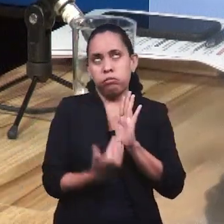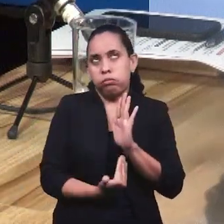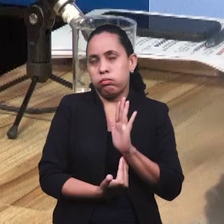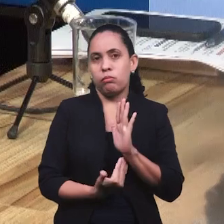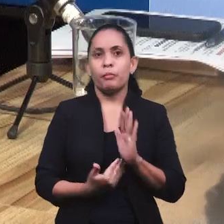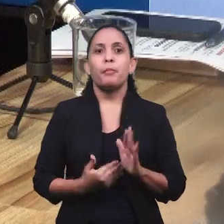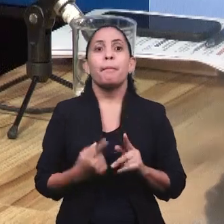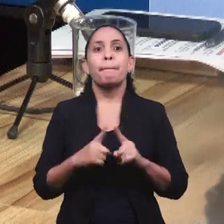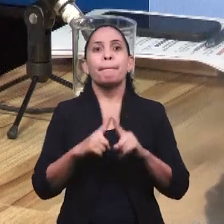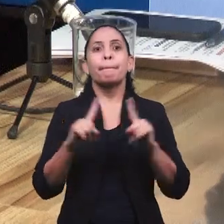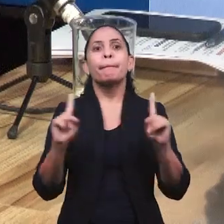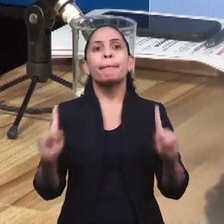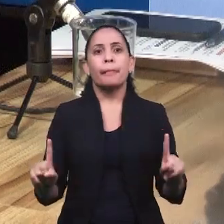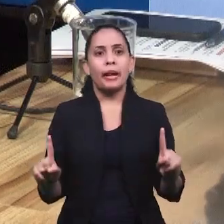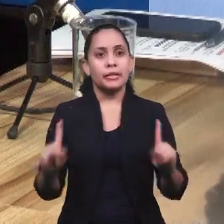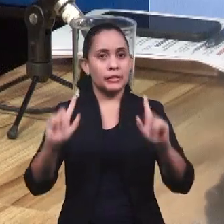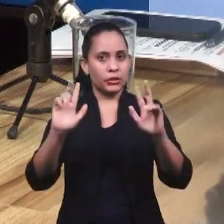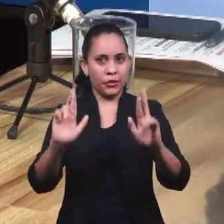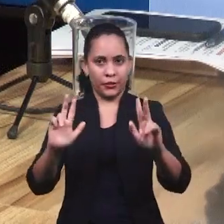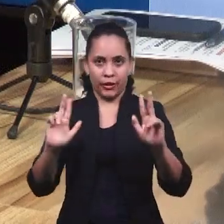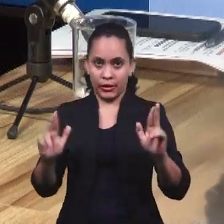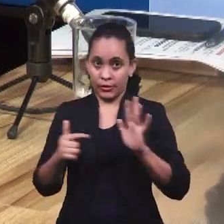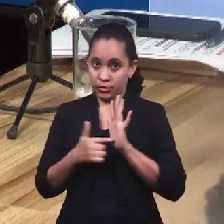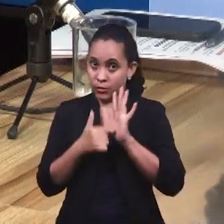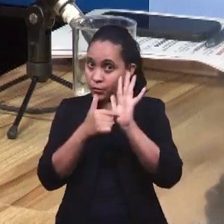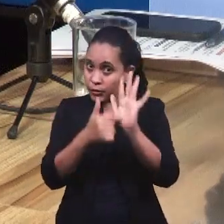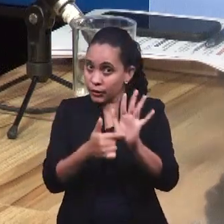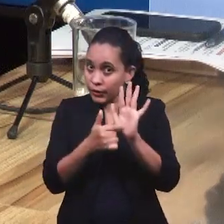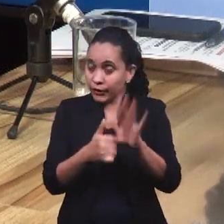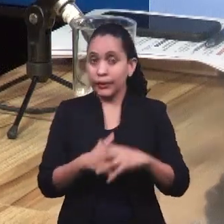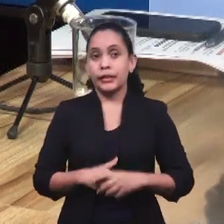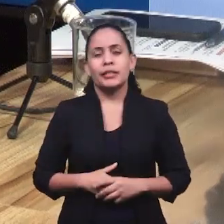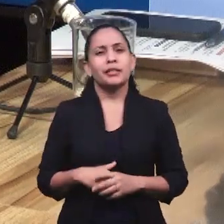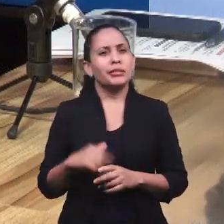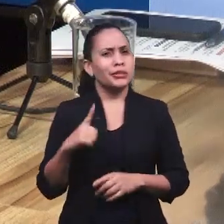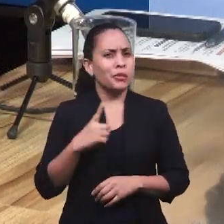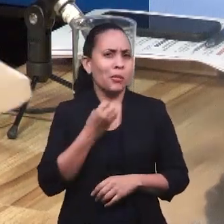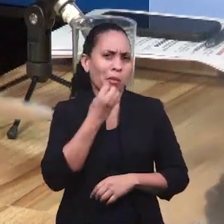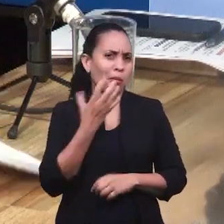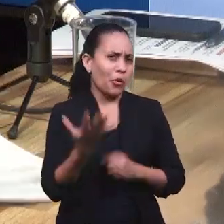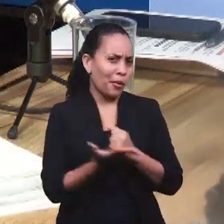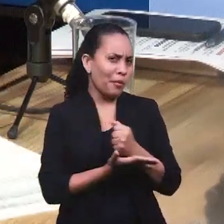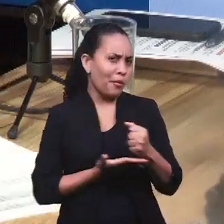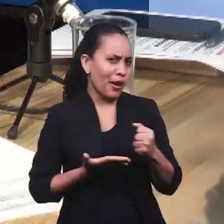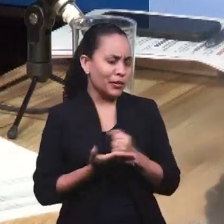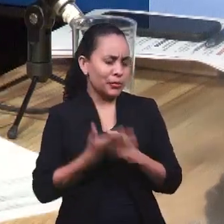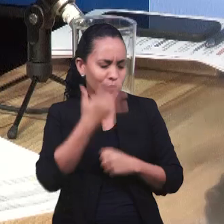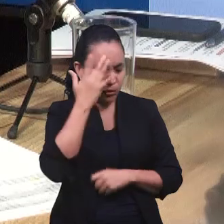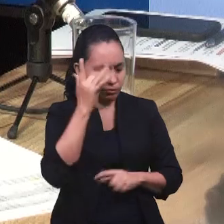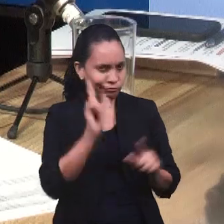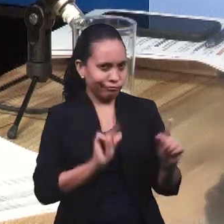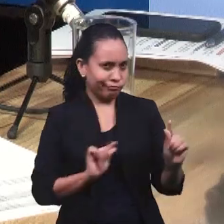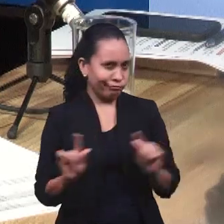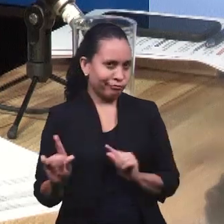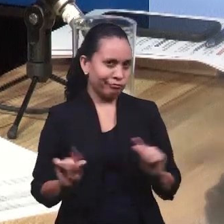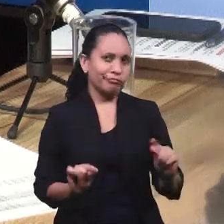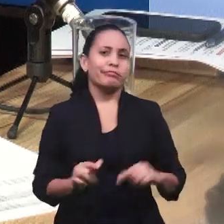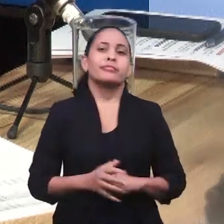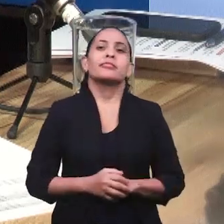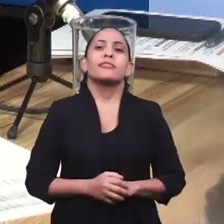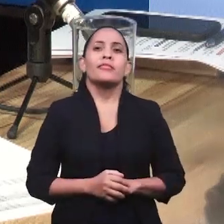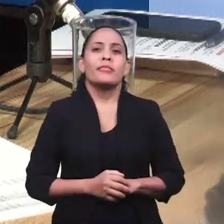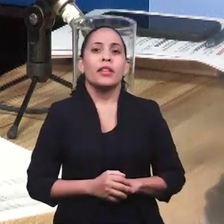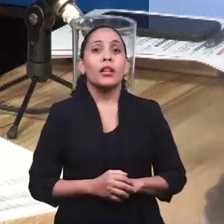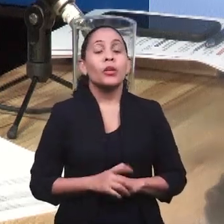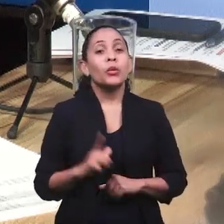que com essa diferenciação que fizemos aqui, dá uma boa base para quem quer tomar uma decisão, né, para ter uma noção